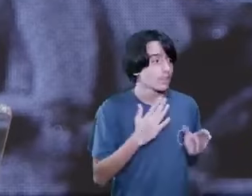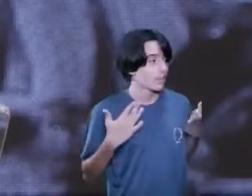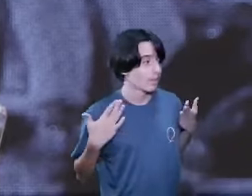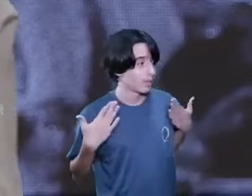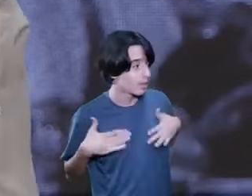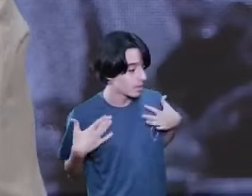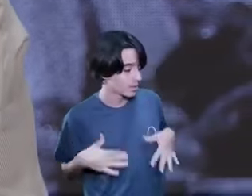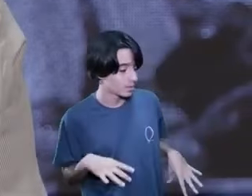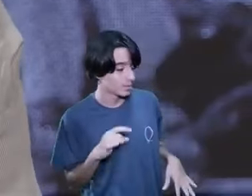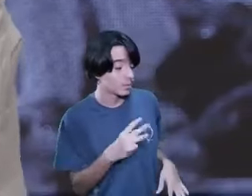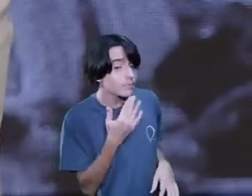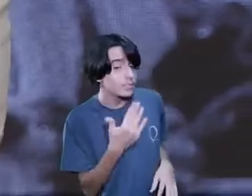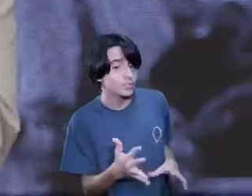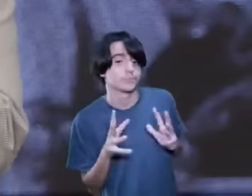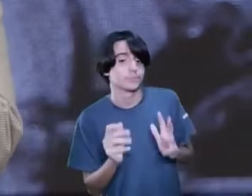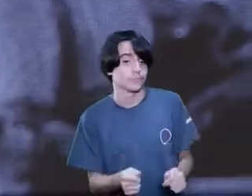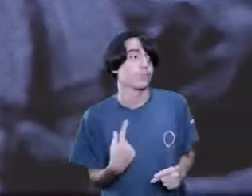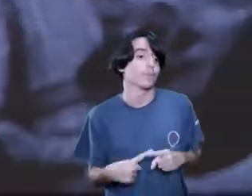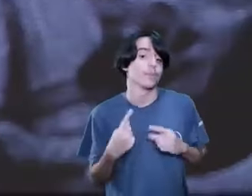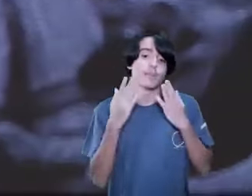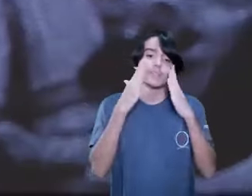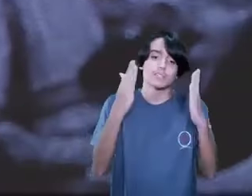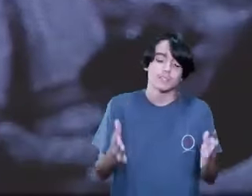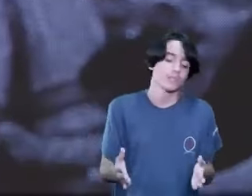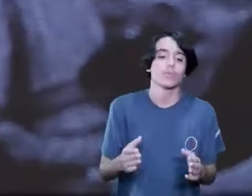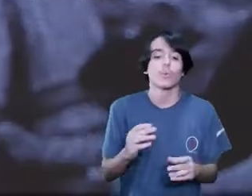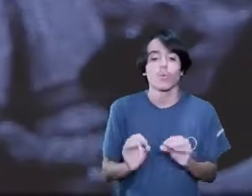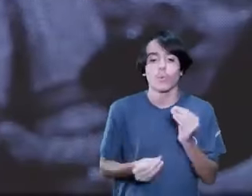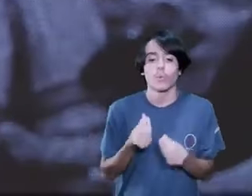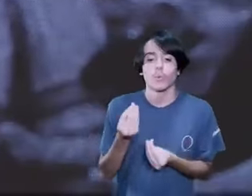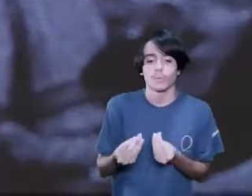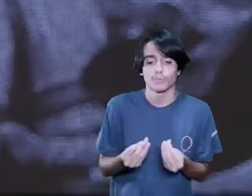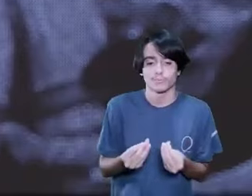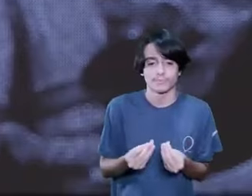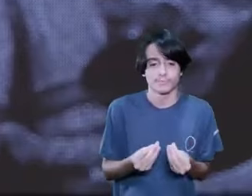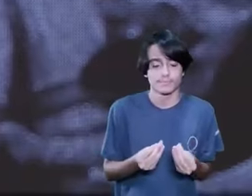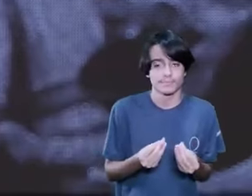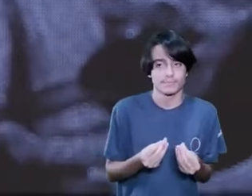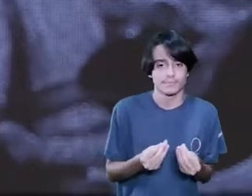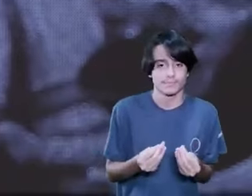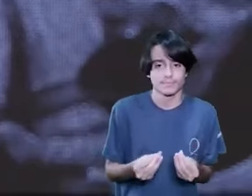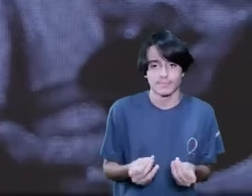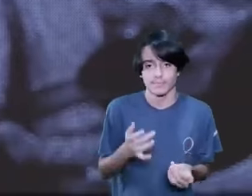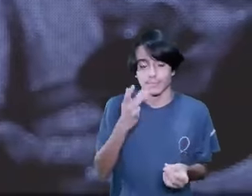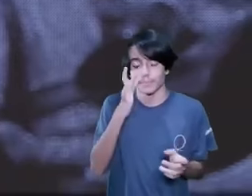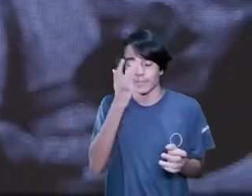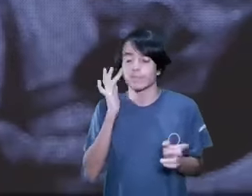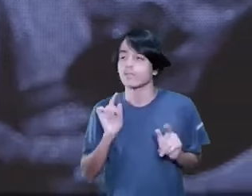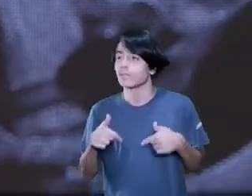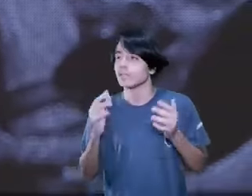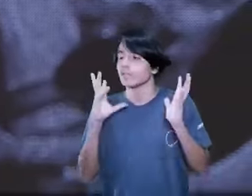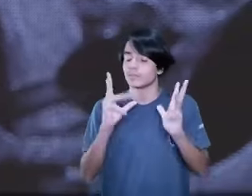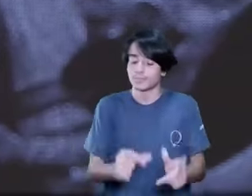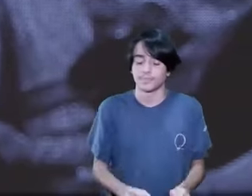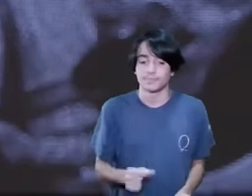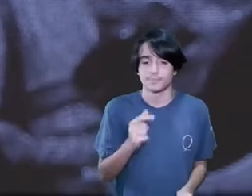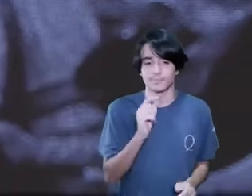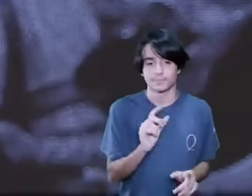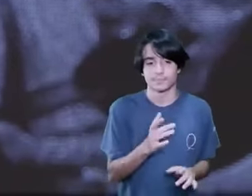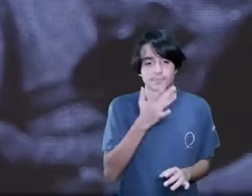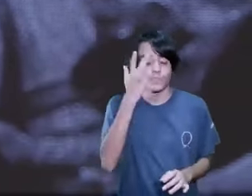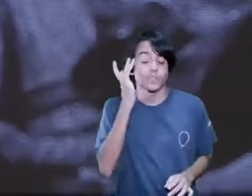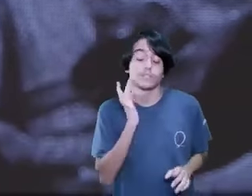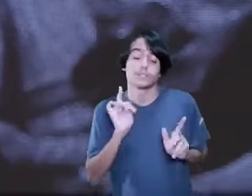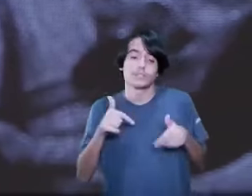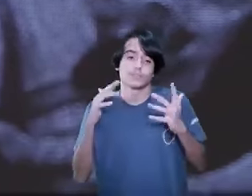eu só exigi tudo dele porque ele se apresentou como o quê? Eu falei: ele se apresentou como alguém que cumpre tudo. Então, para alguém que